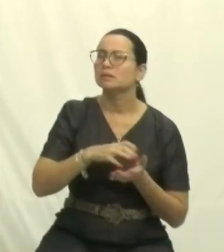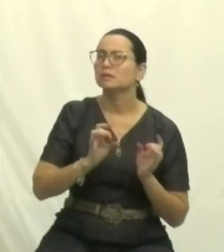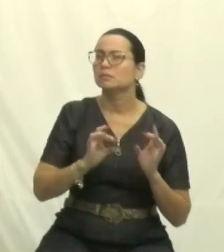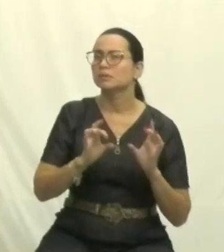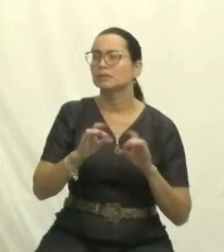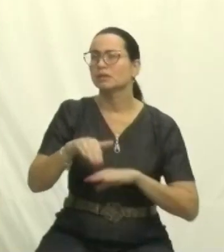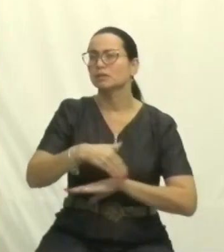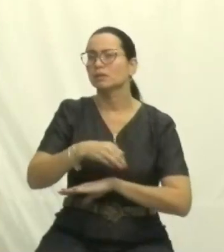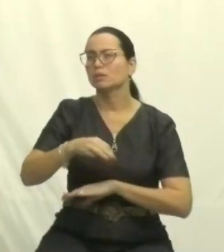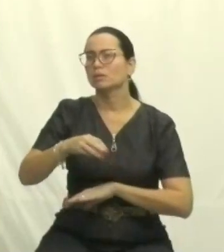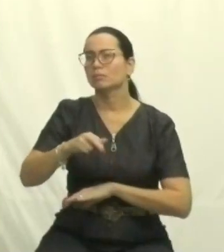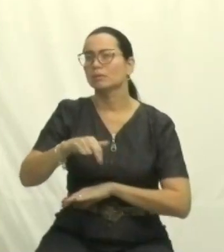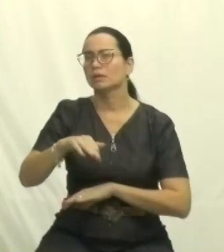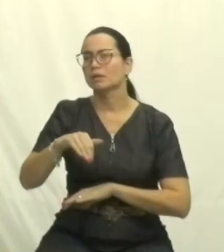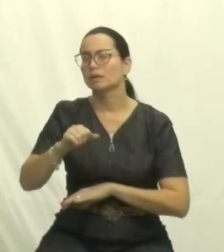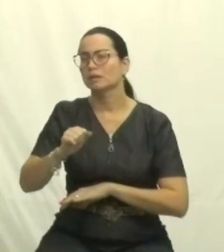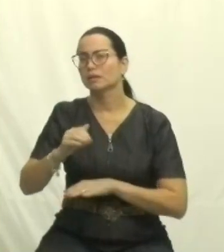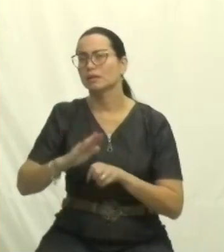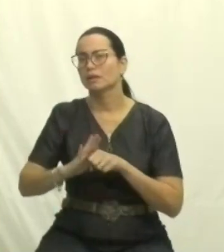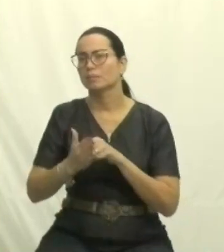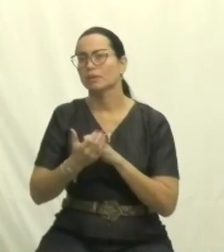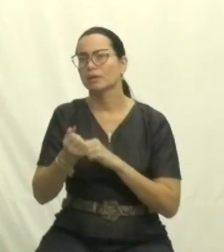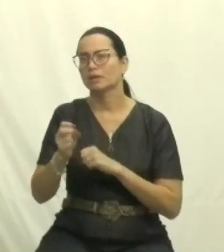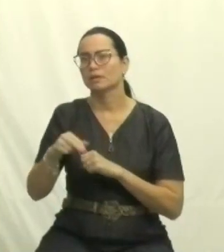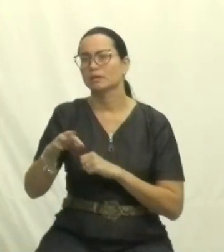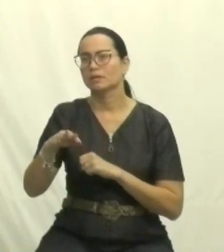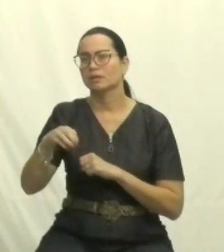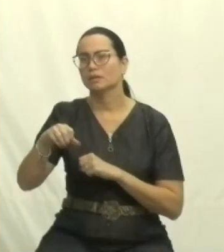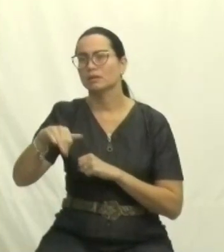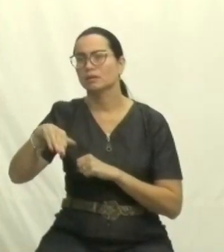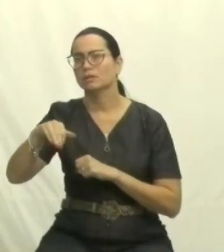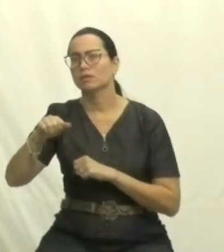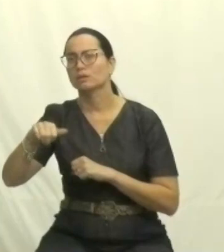Maria Fernandes Agente, bairro Santo Antônio. Requerimento